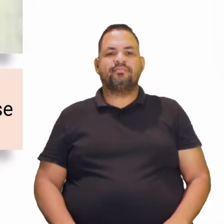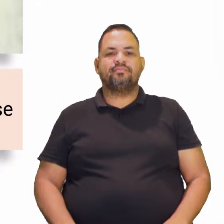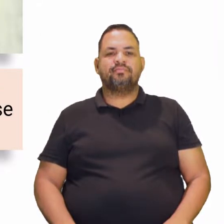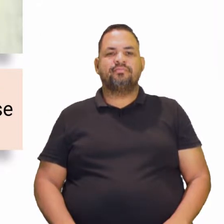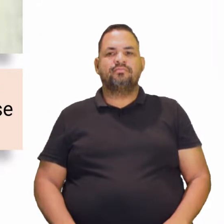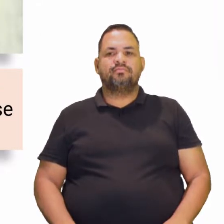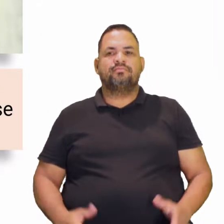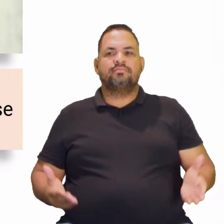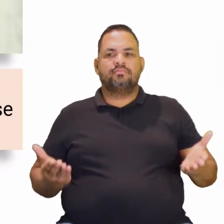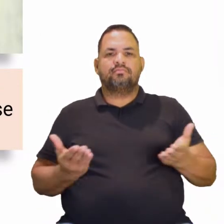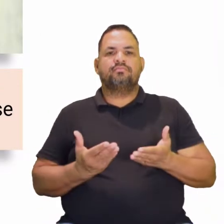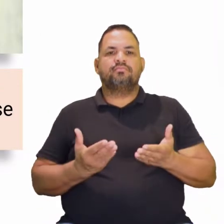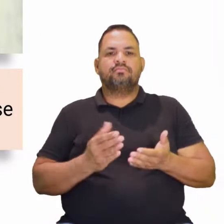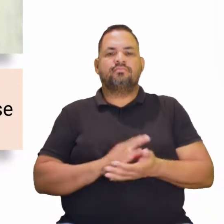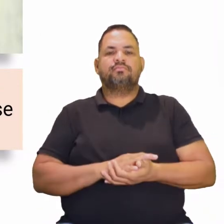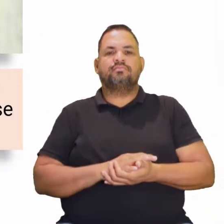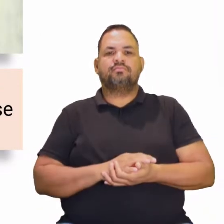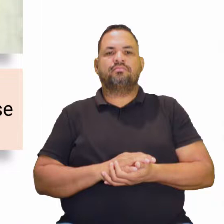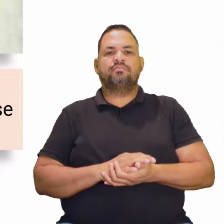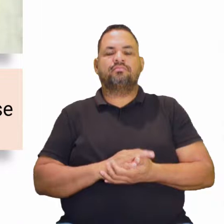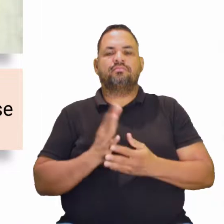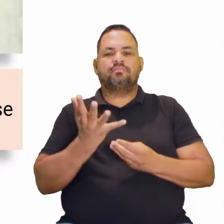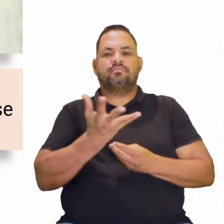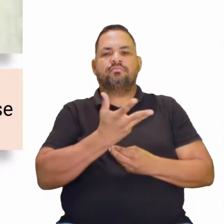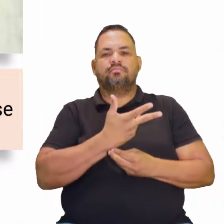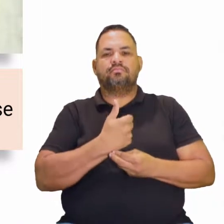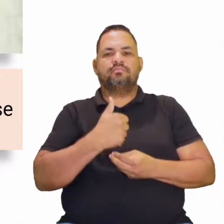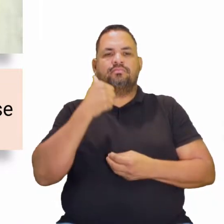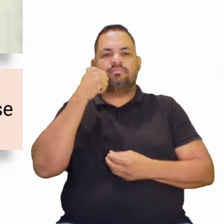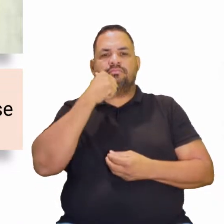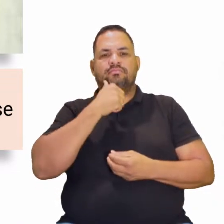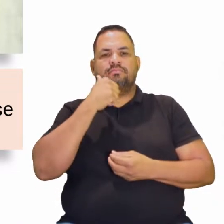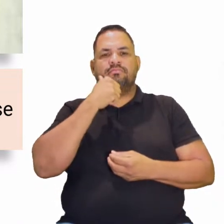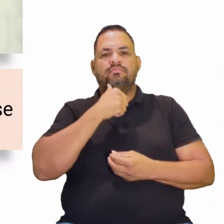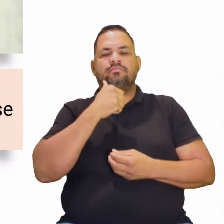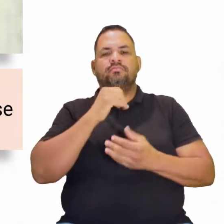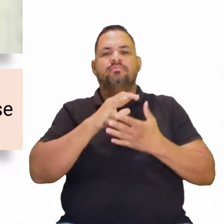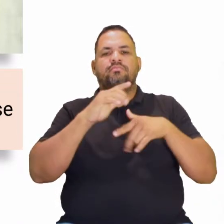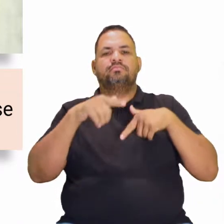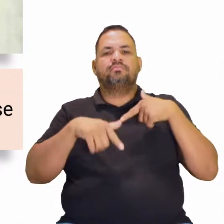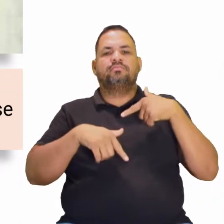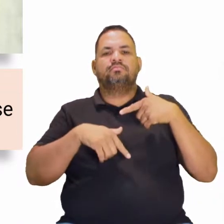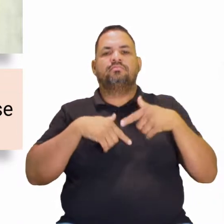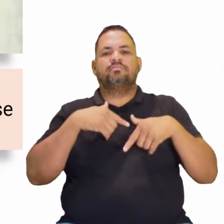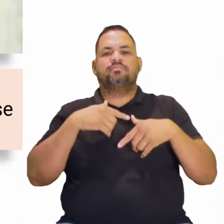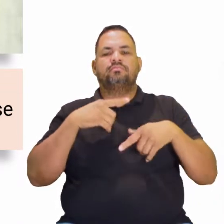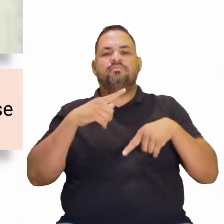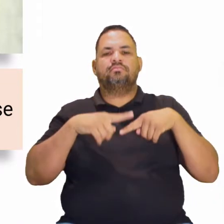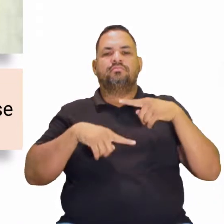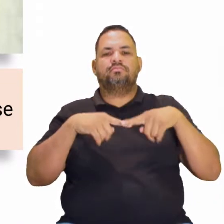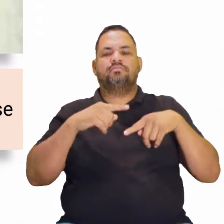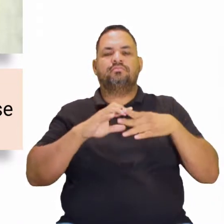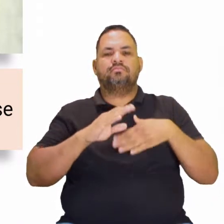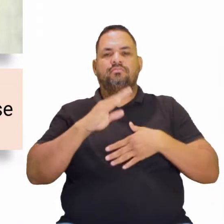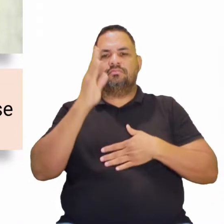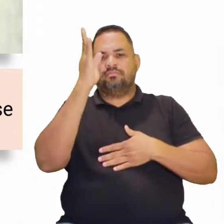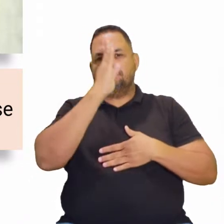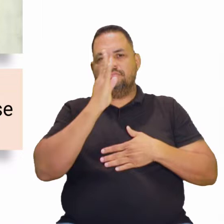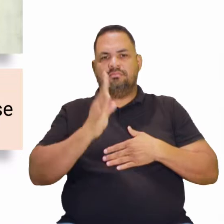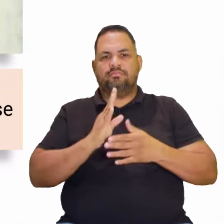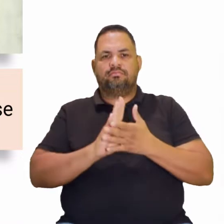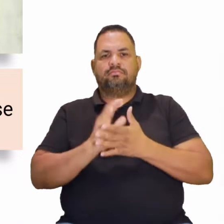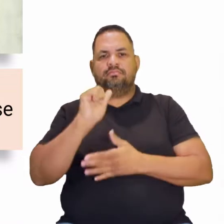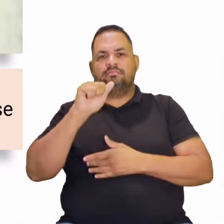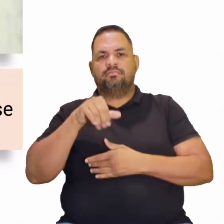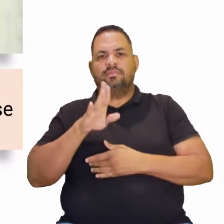agora chega na nossa artista, Anita. nosso produto nacional, Anita Malfatti.